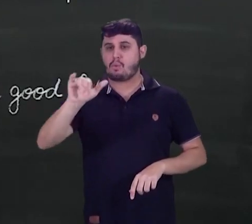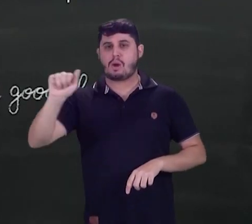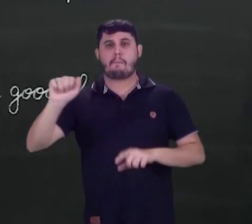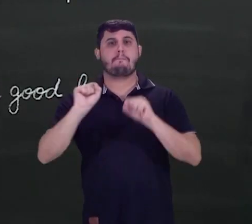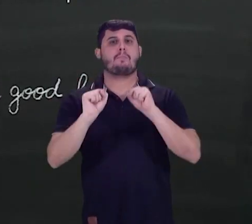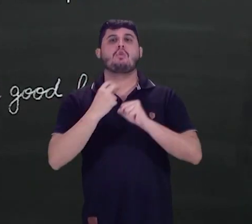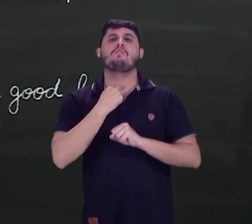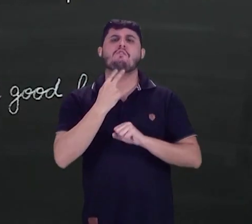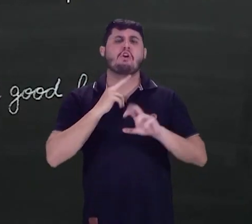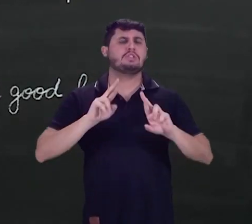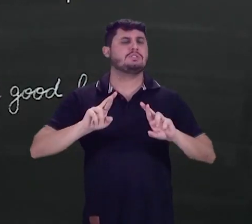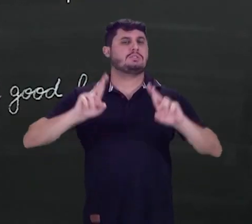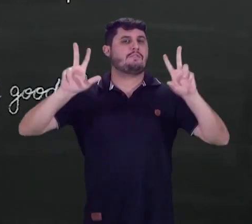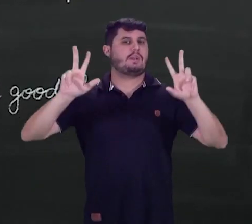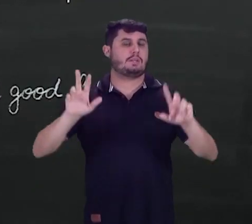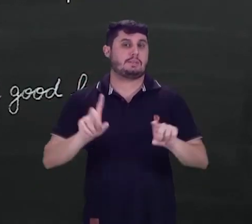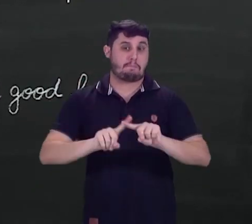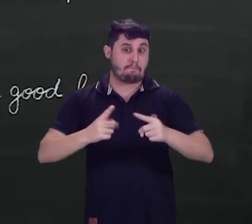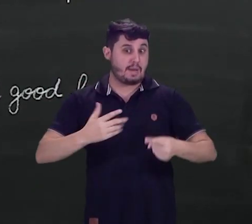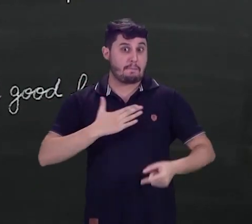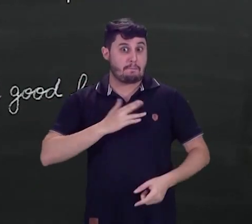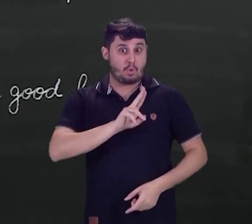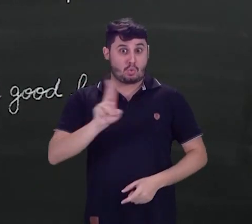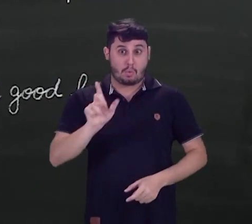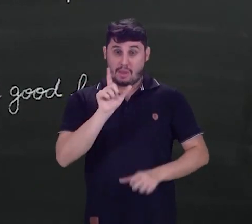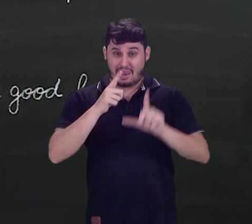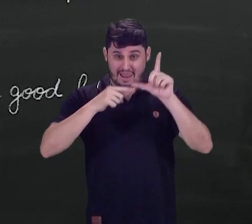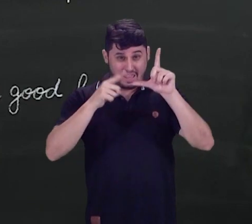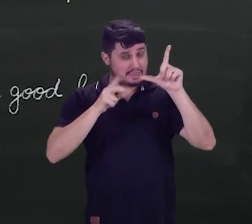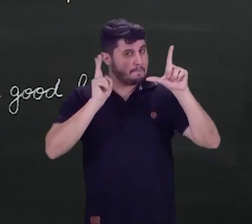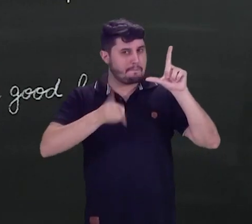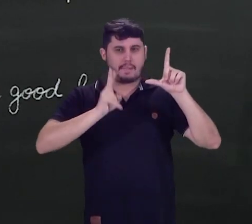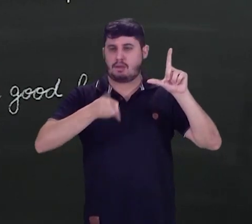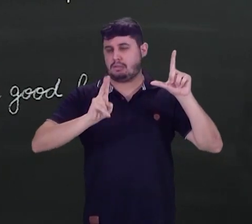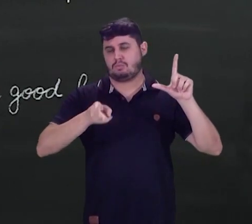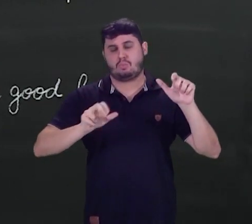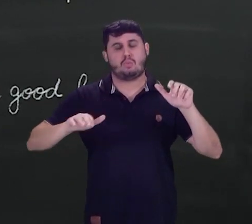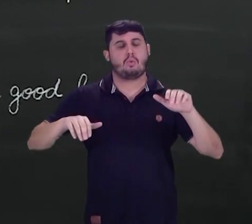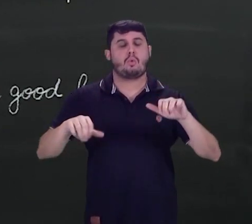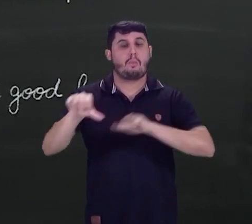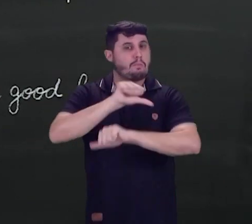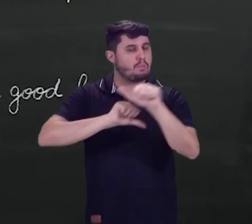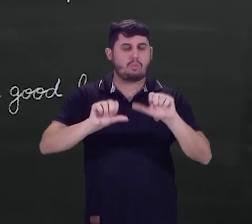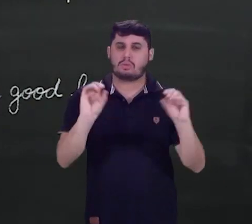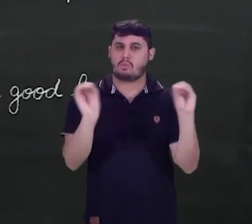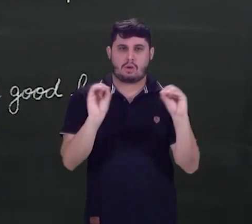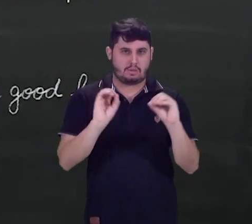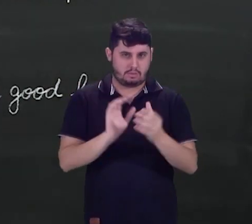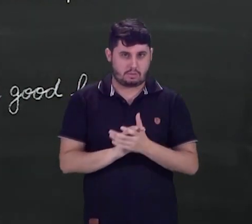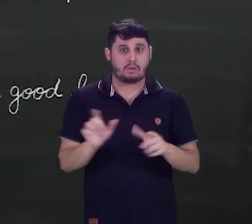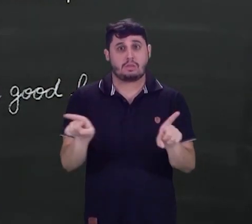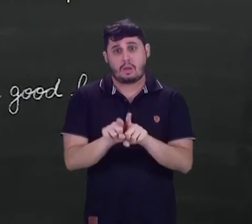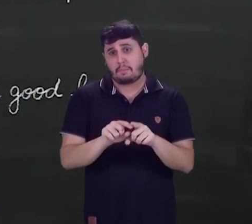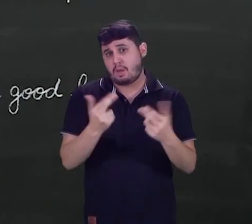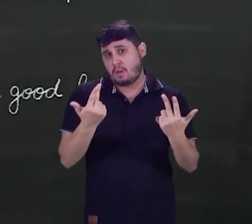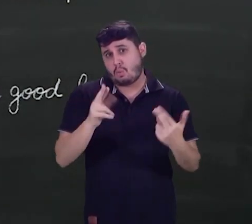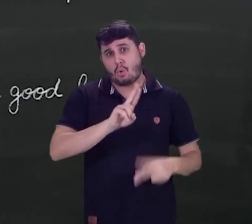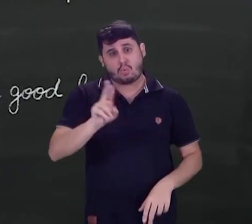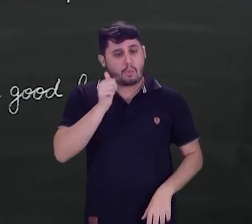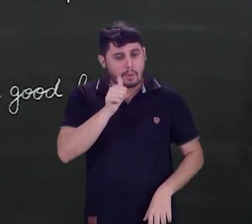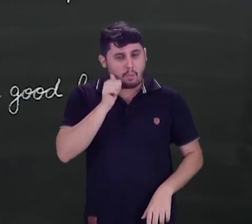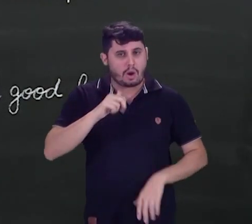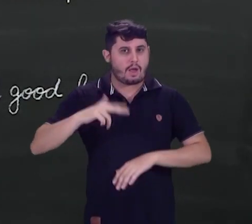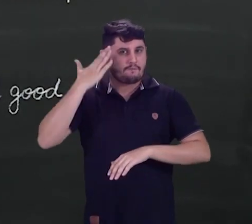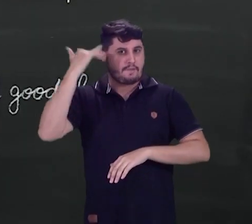como Débora, mas o meu nome sempre será Débora Cornélio, ok? Em qualquer lugar. Assim como o nome da